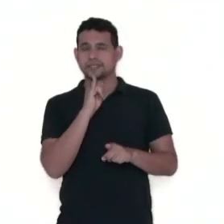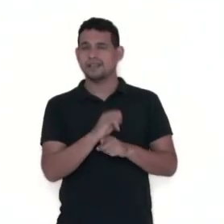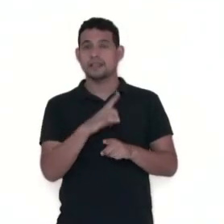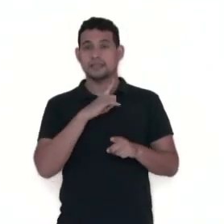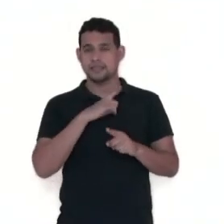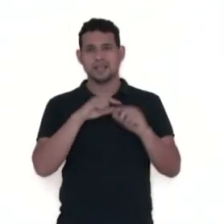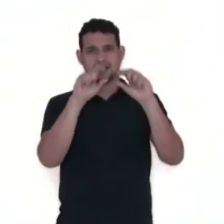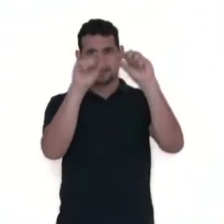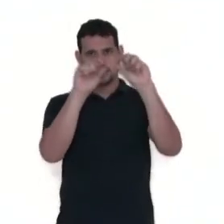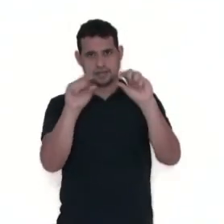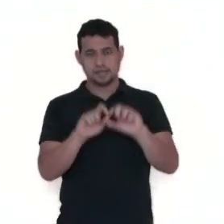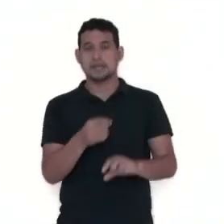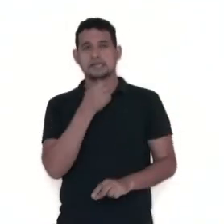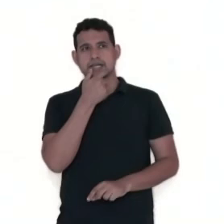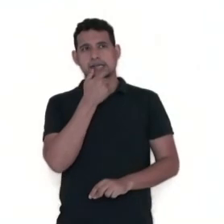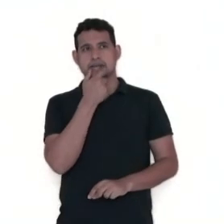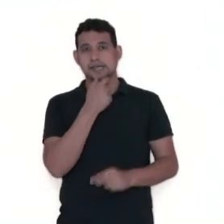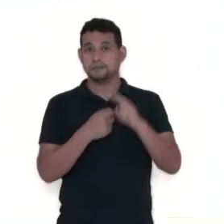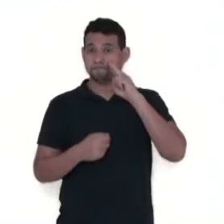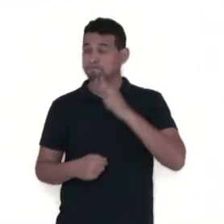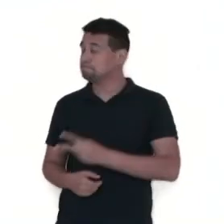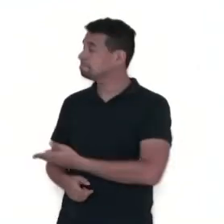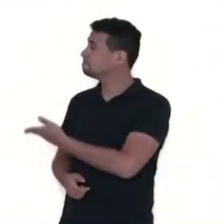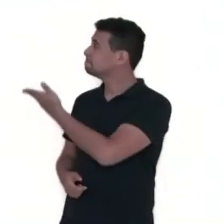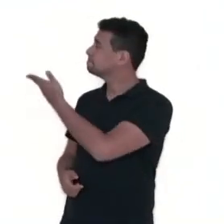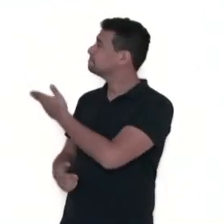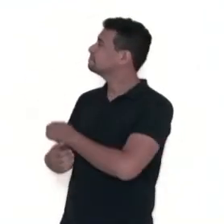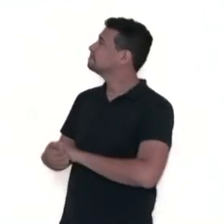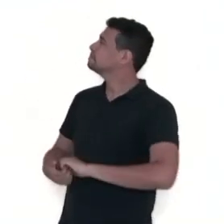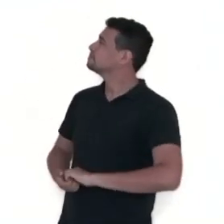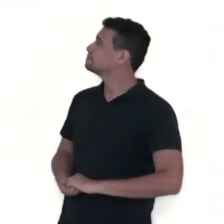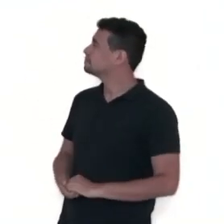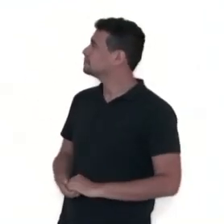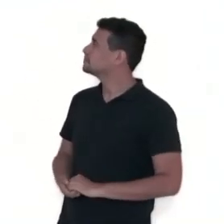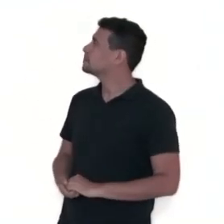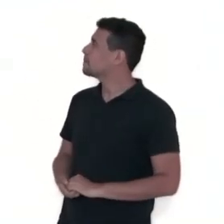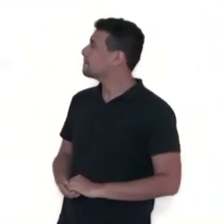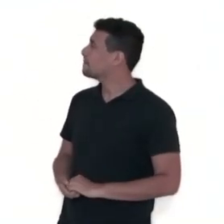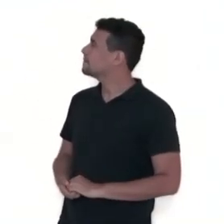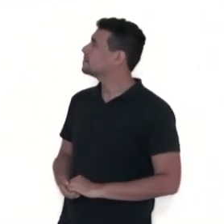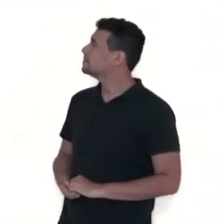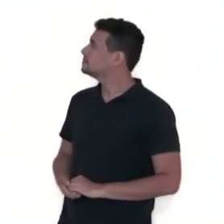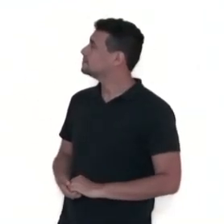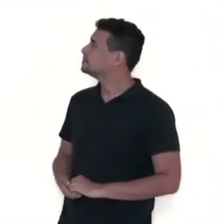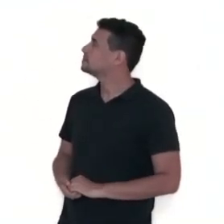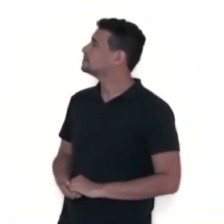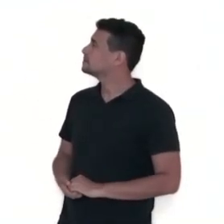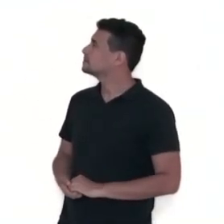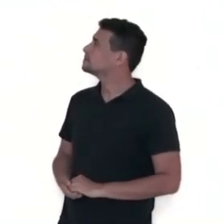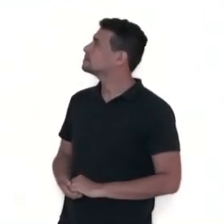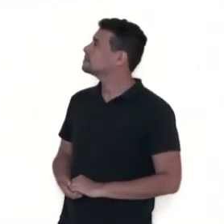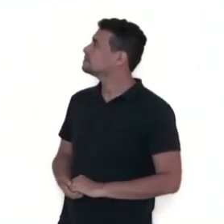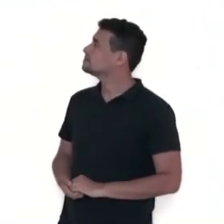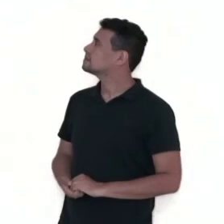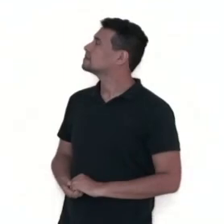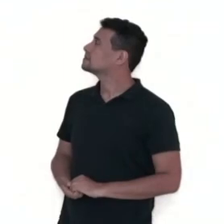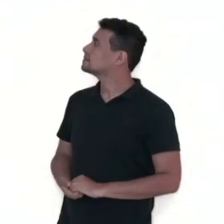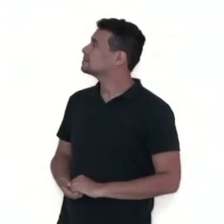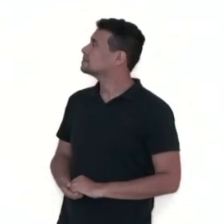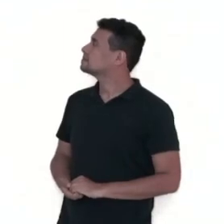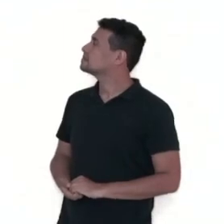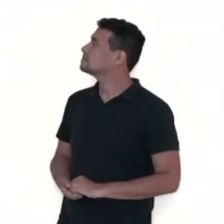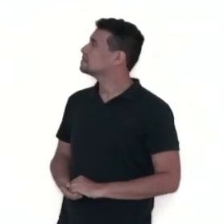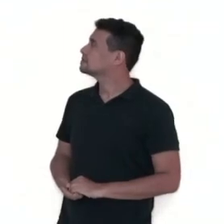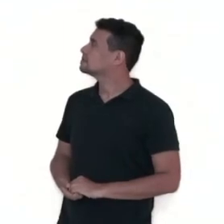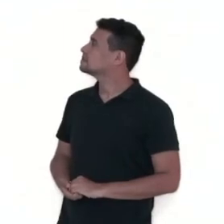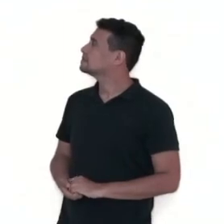trilogia de B13, o Assassin's Creed, o Príncipe da Pérsia, sequência